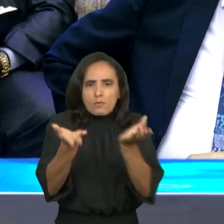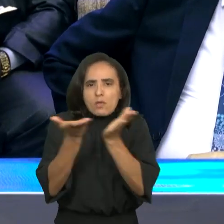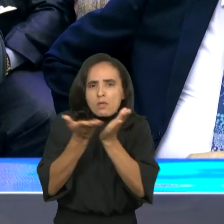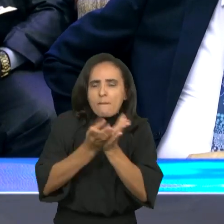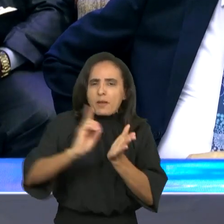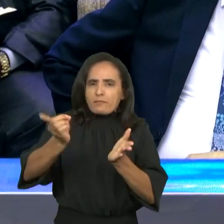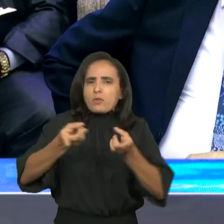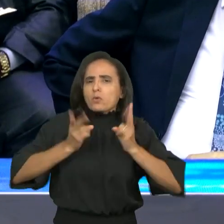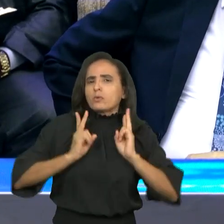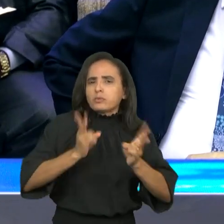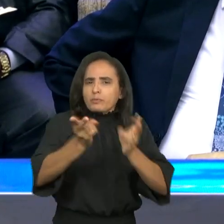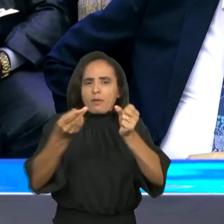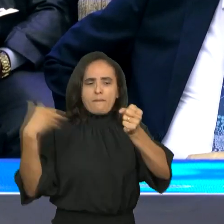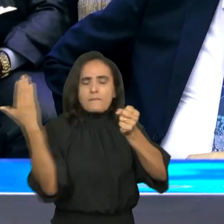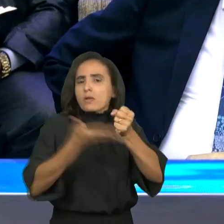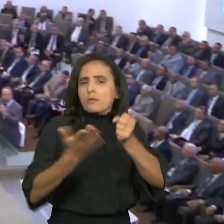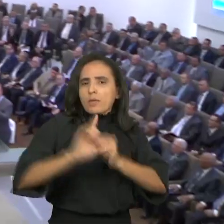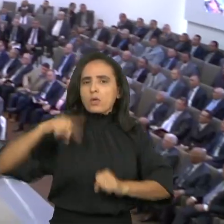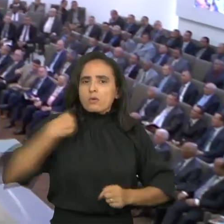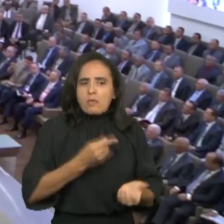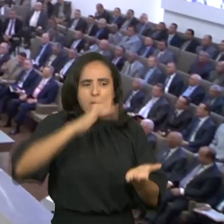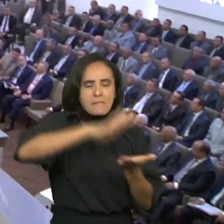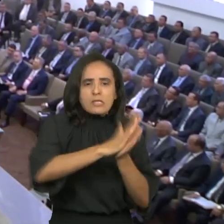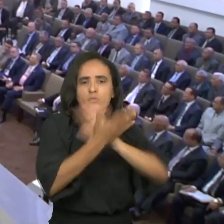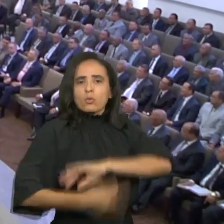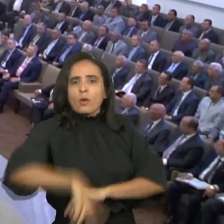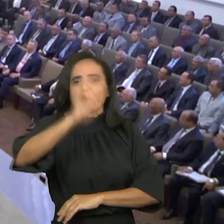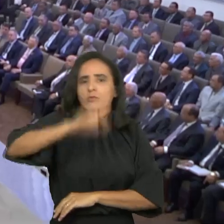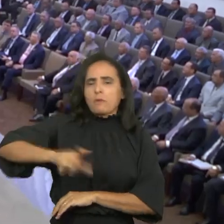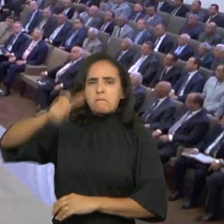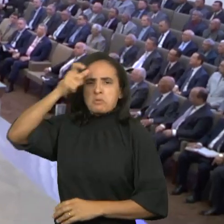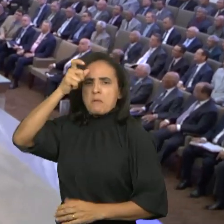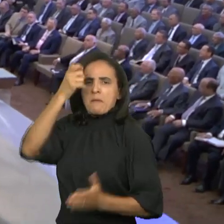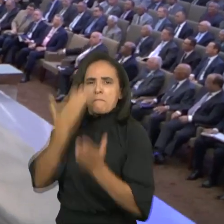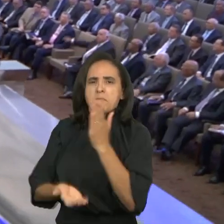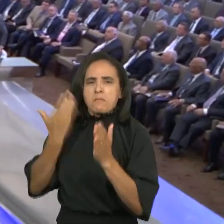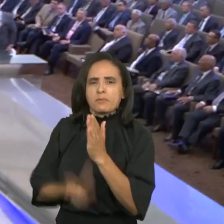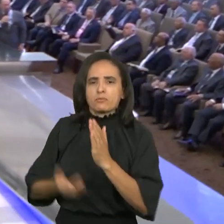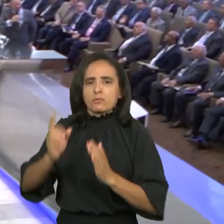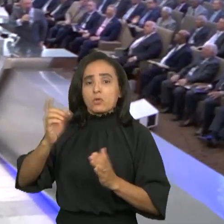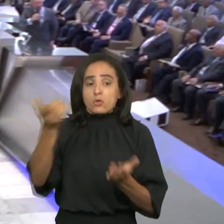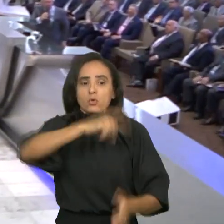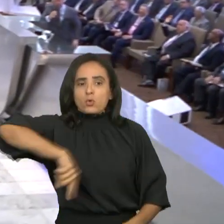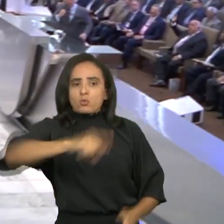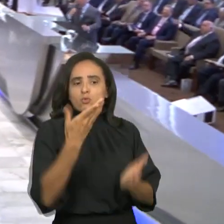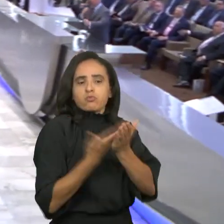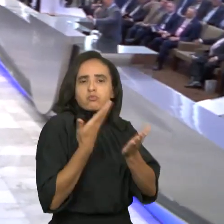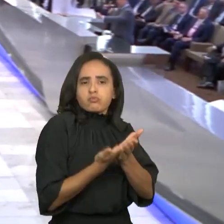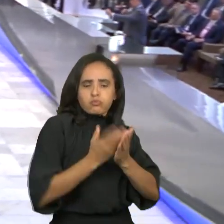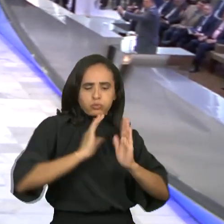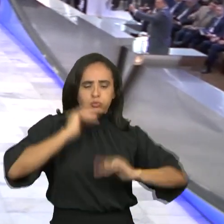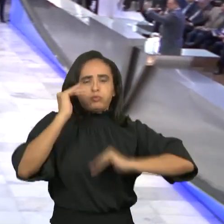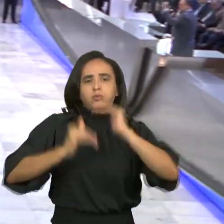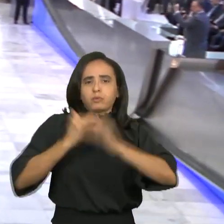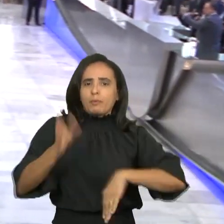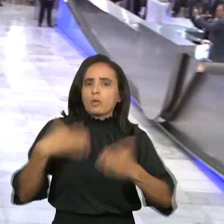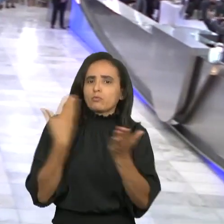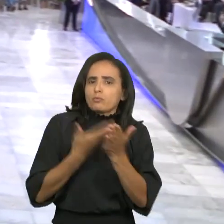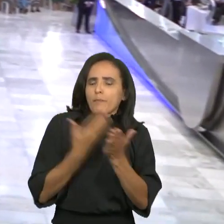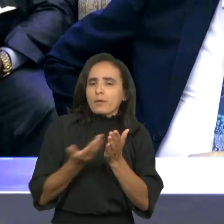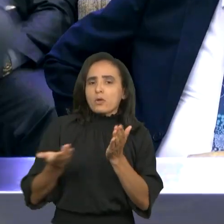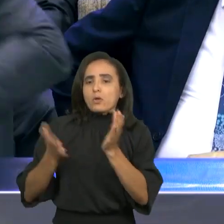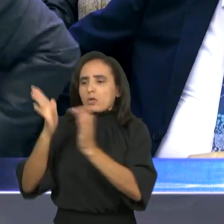é a base ele não vai ser destruído porque o diabo não pode contra a palavra de Deus o senhor Jesus Cristo